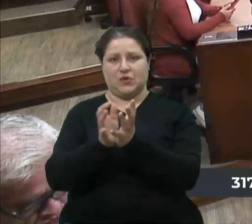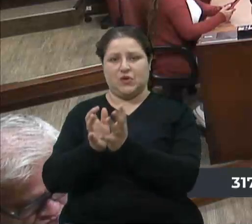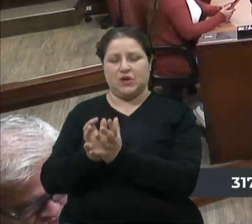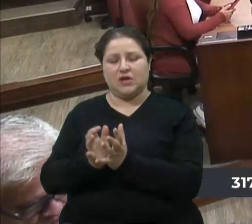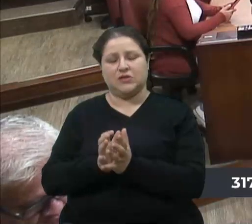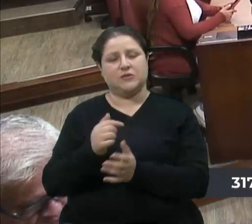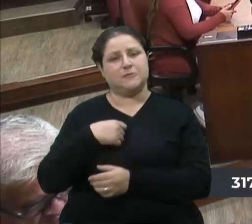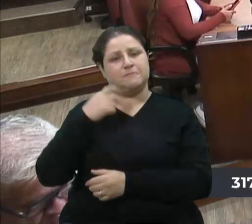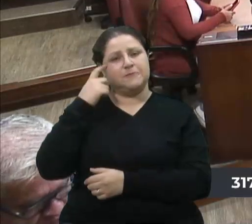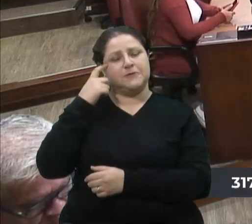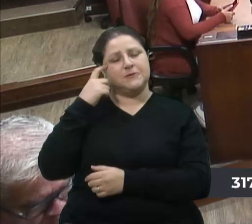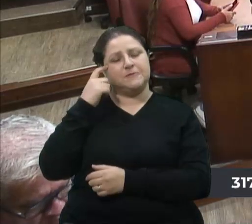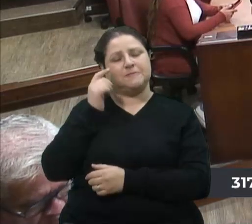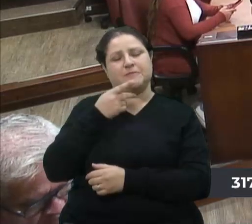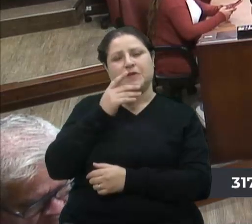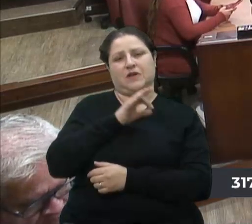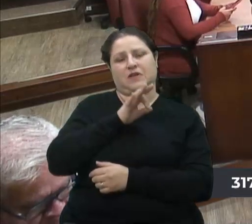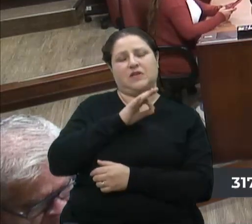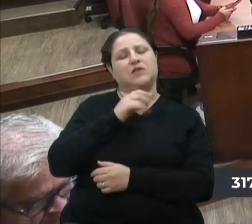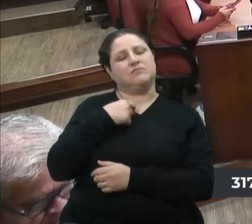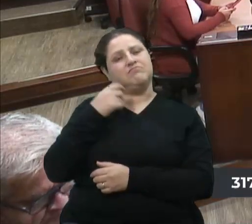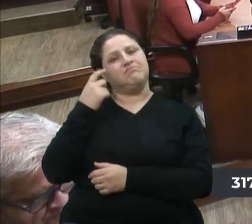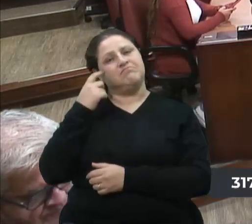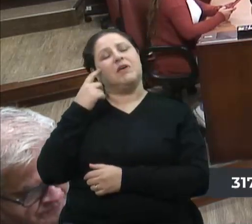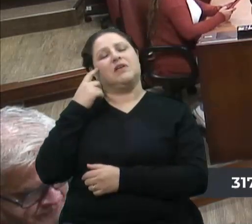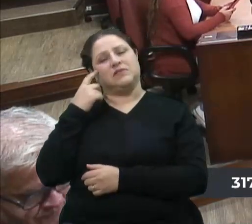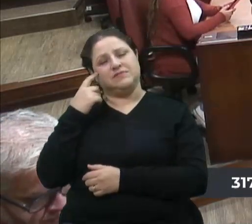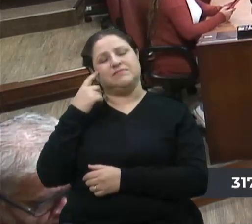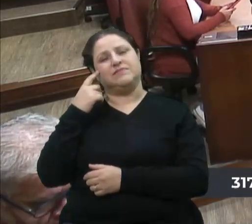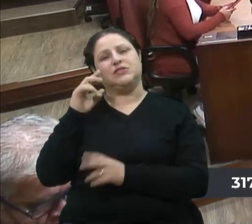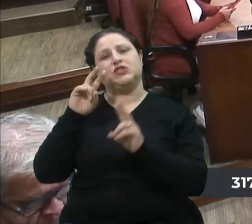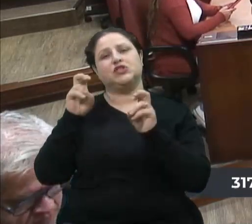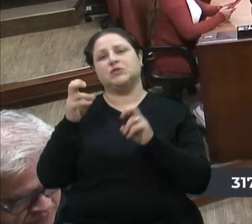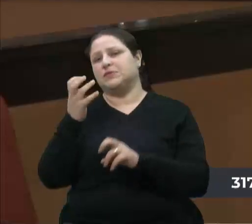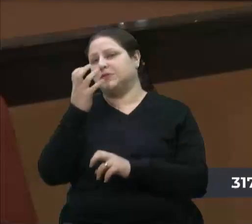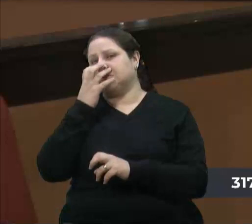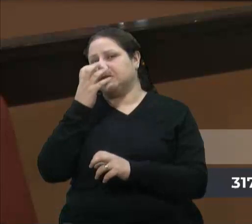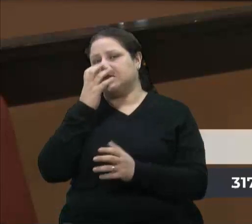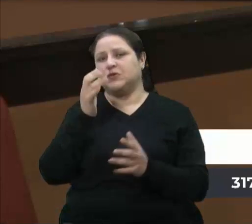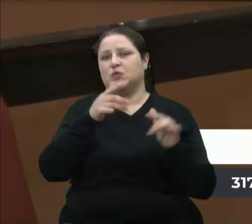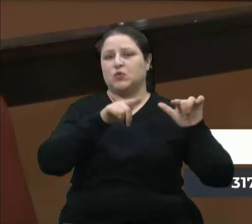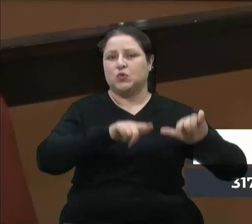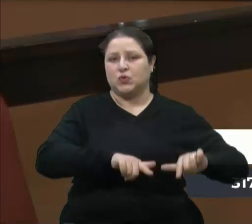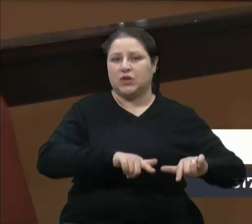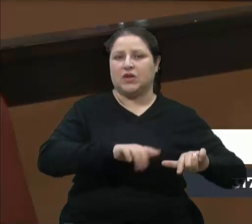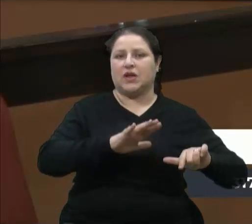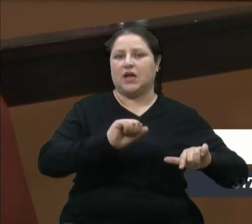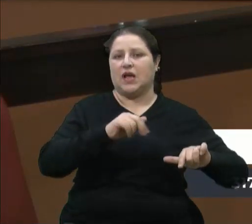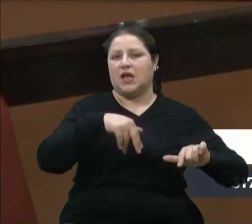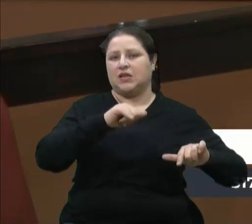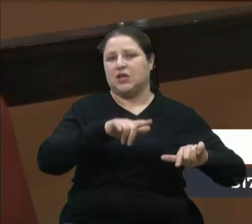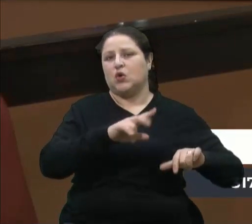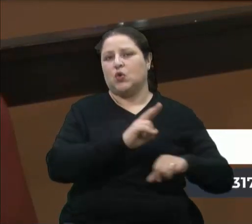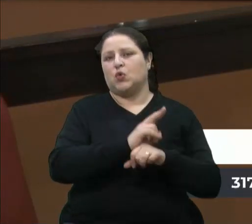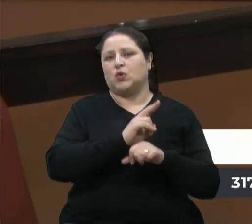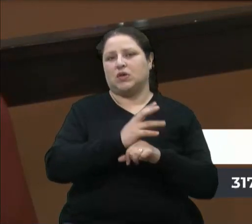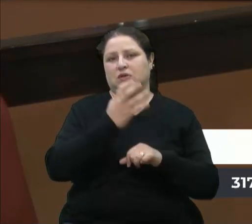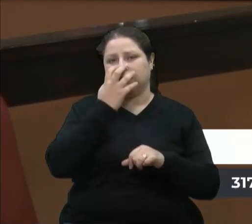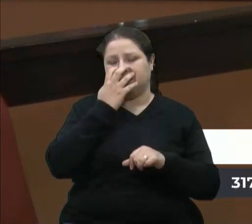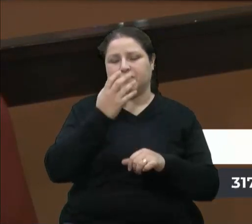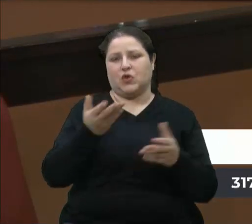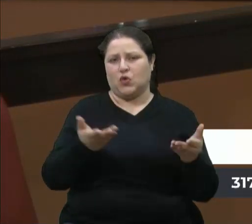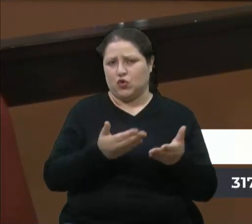Eu até nem me manifestar, mas essa questão do Canil, ela não é de hoje. Bem antes de eu ser